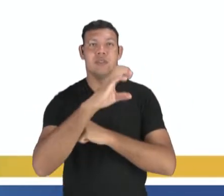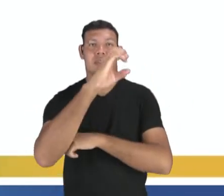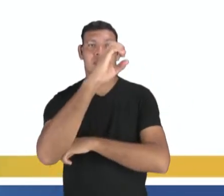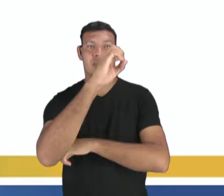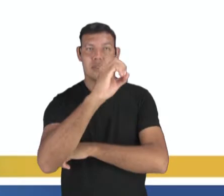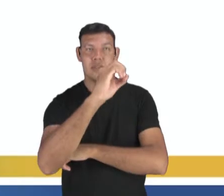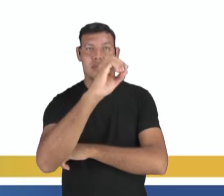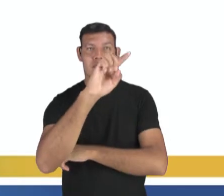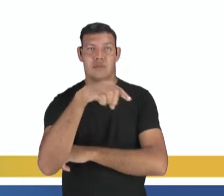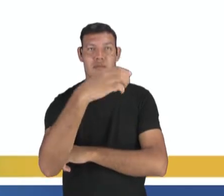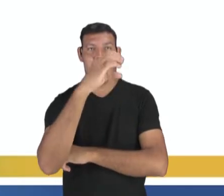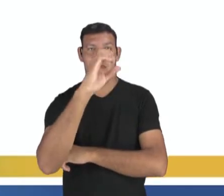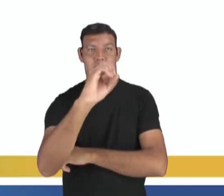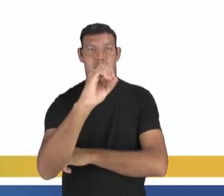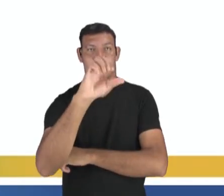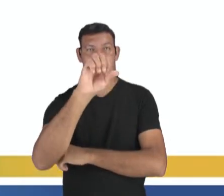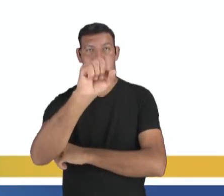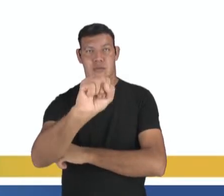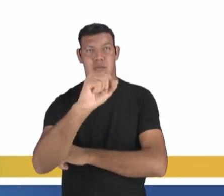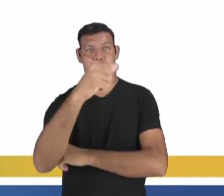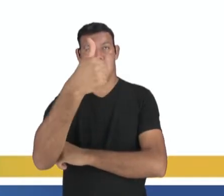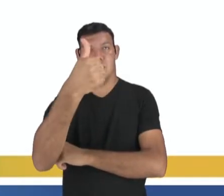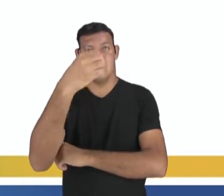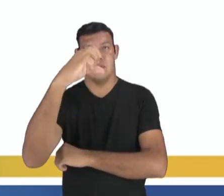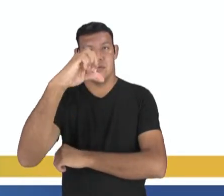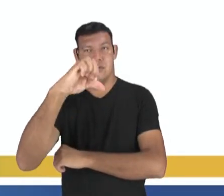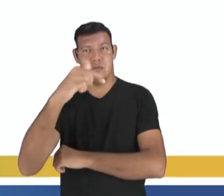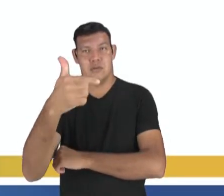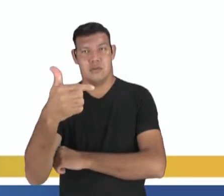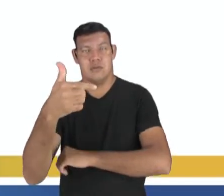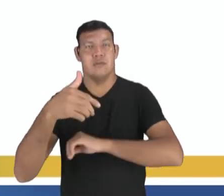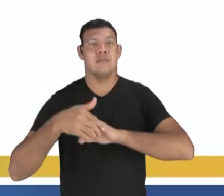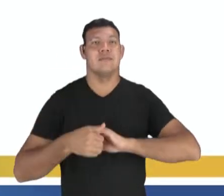a zero, zero